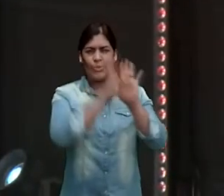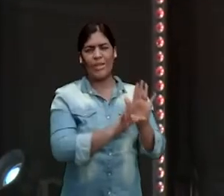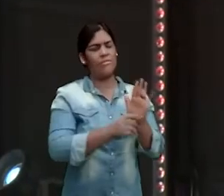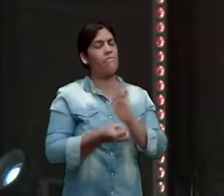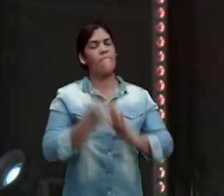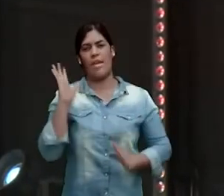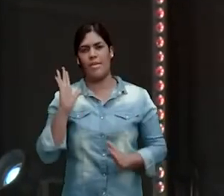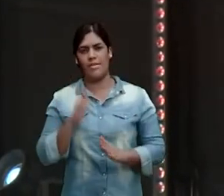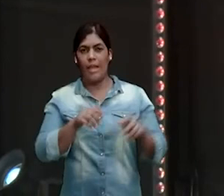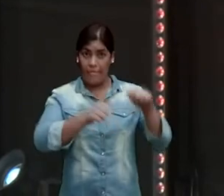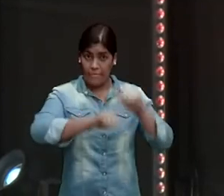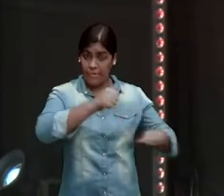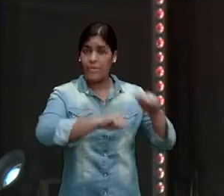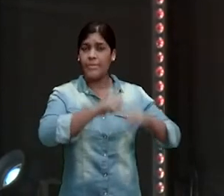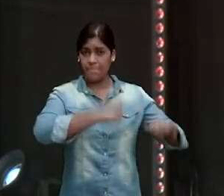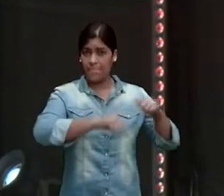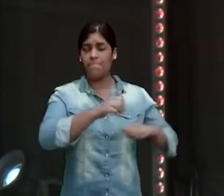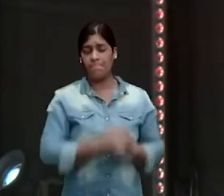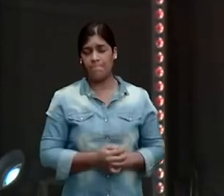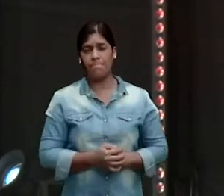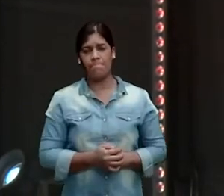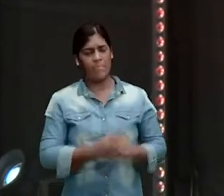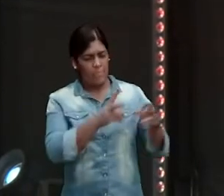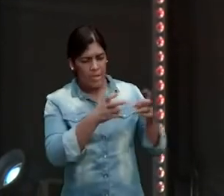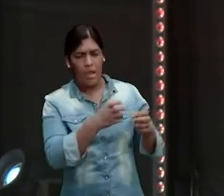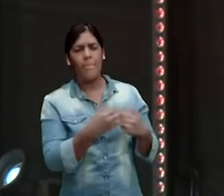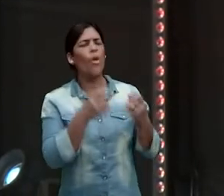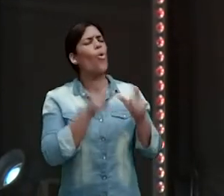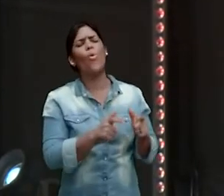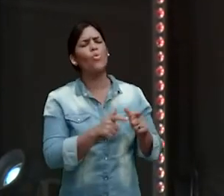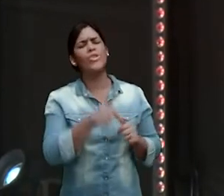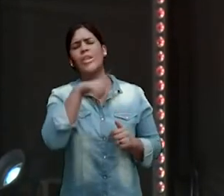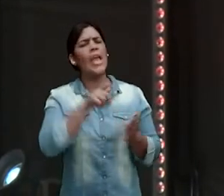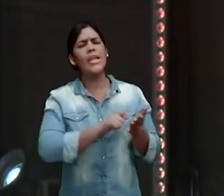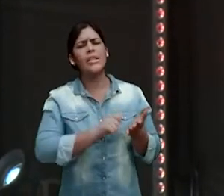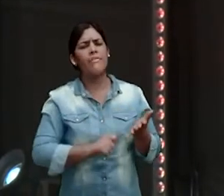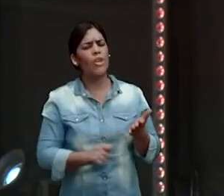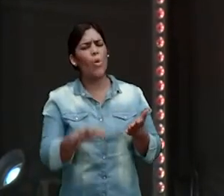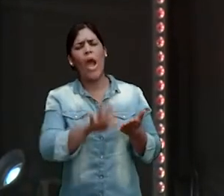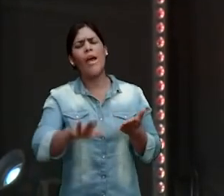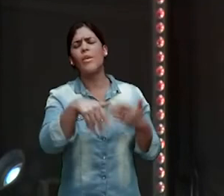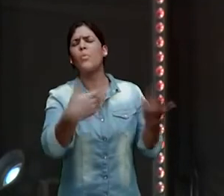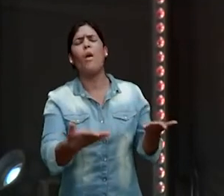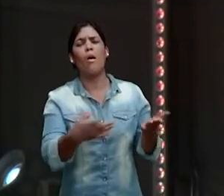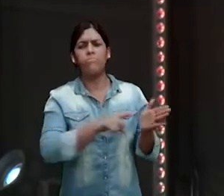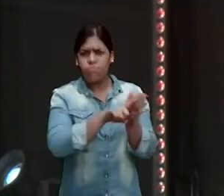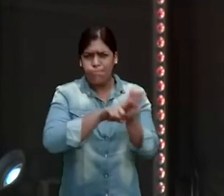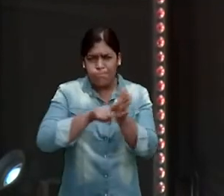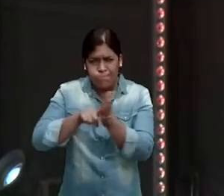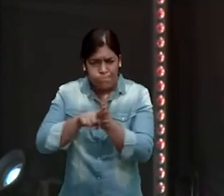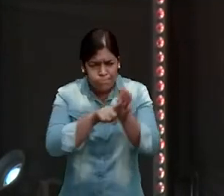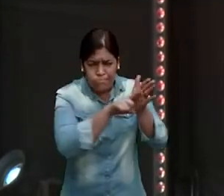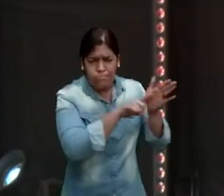textual avalia isso ver as fontes ver quem escreveu de que região que era ver se teve